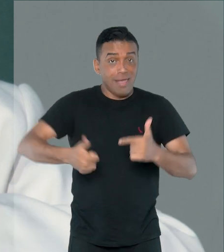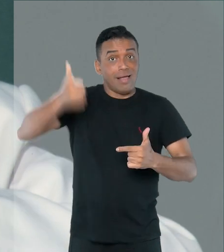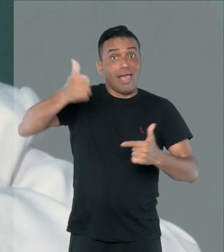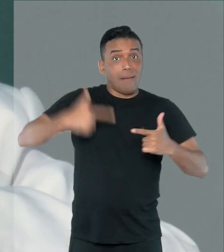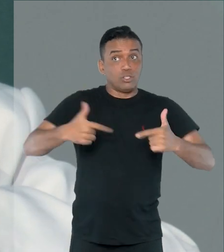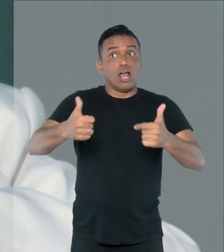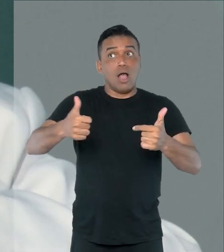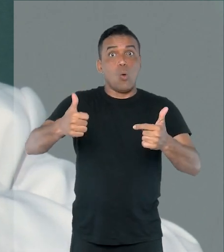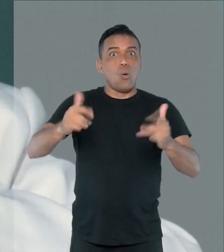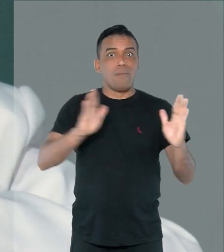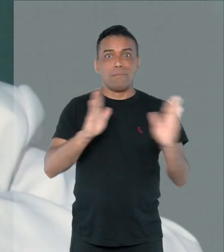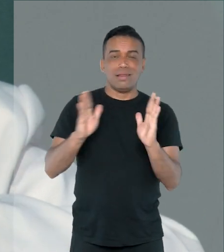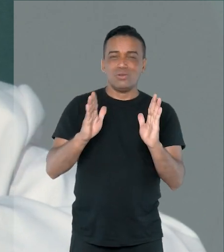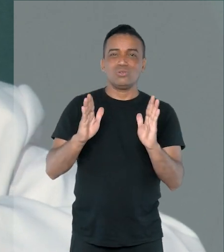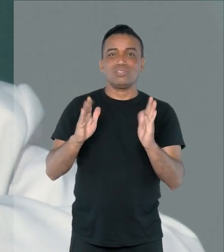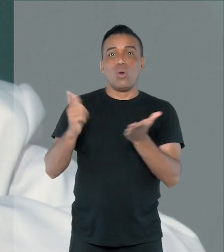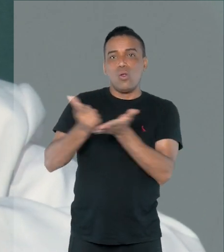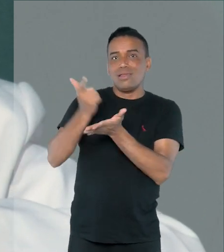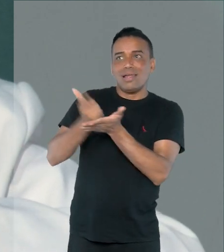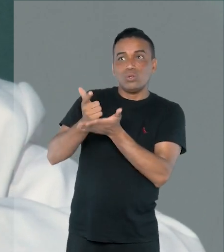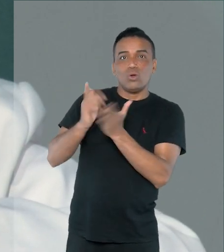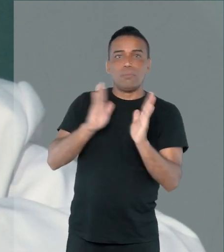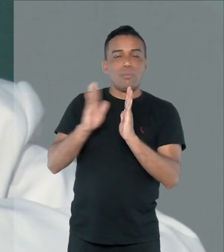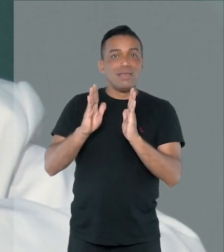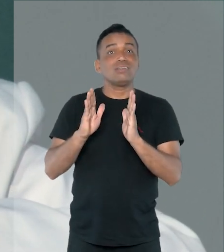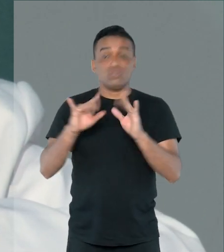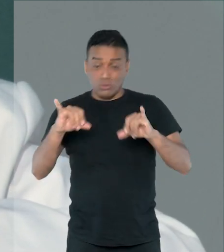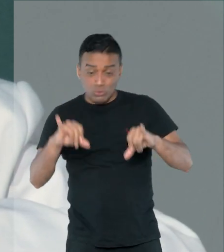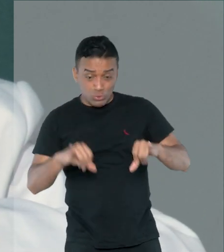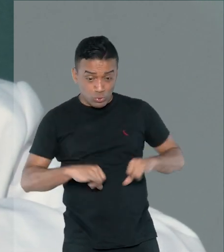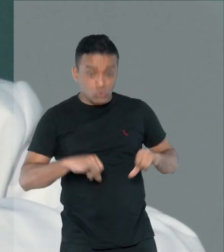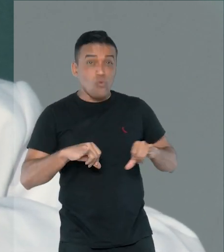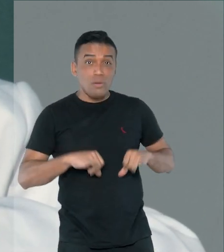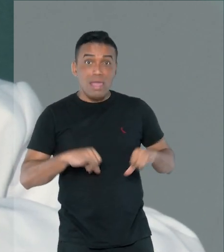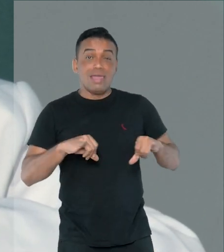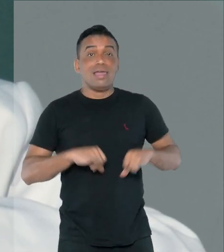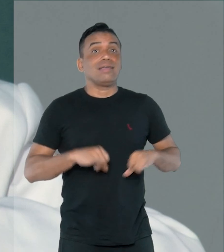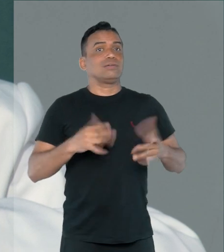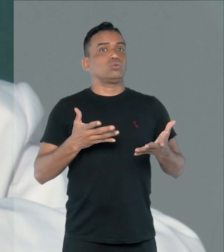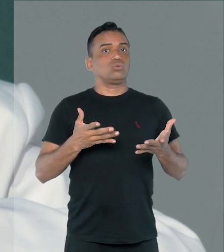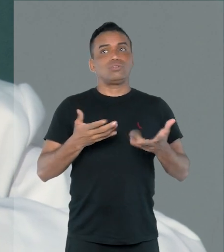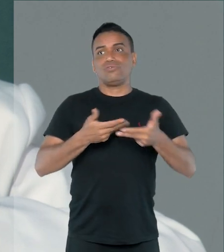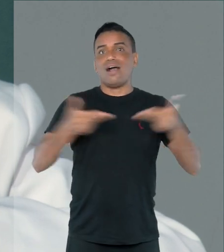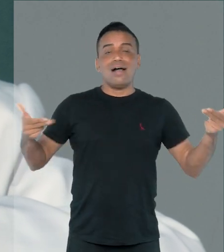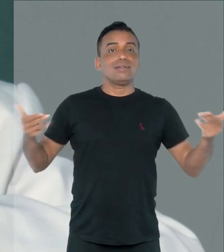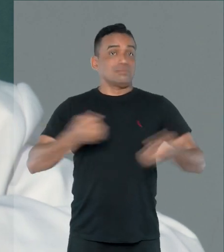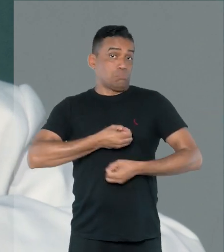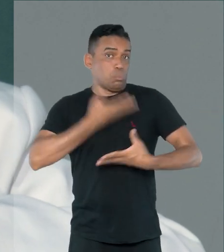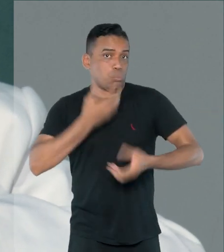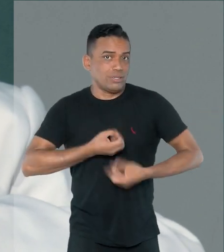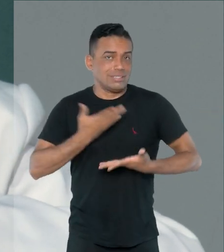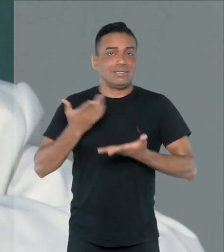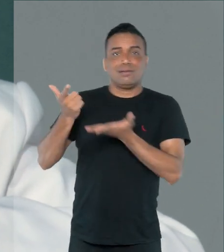sobre, inclusive, o sofrimento, porque existe uma enorme coletânea de poesias, de literatura francesa, né,